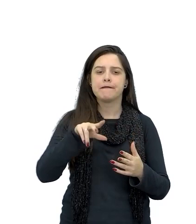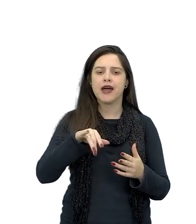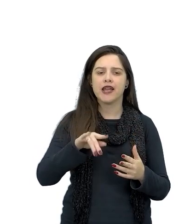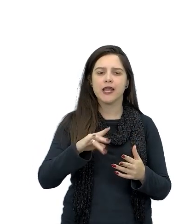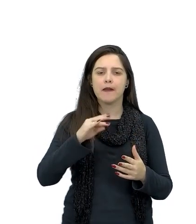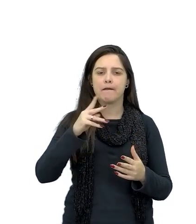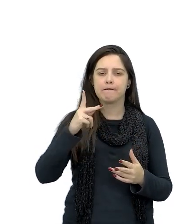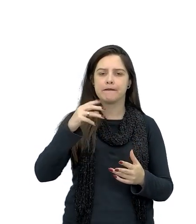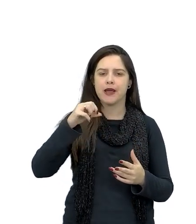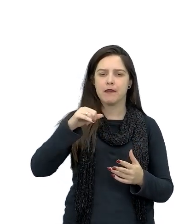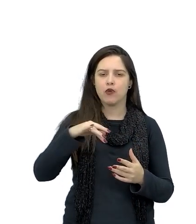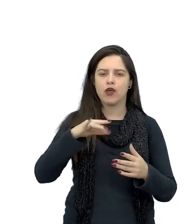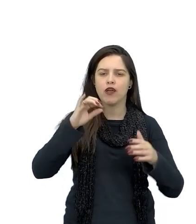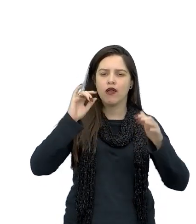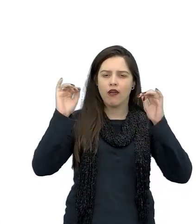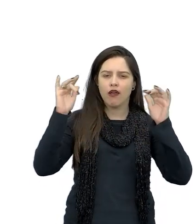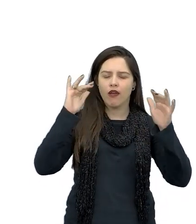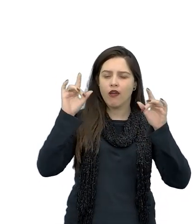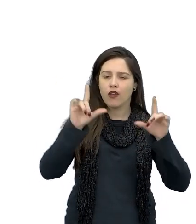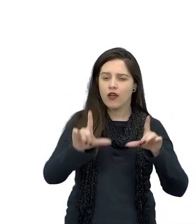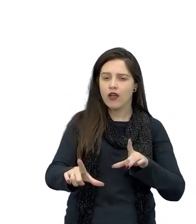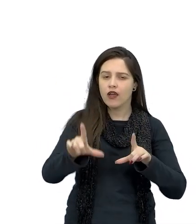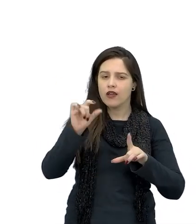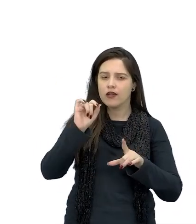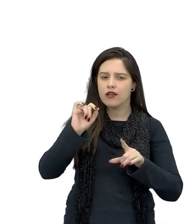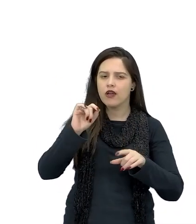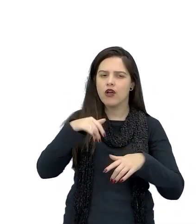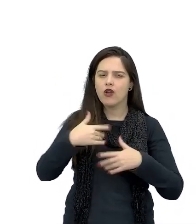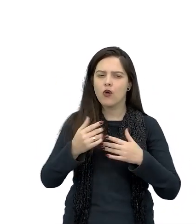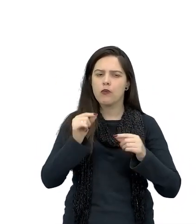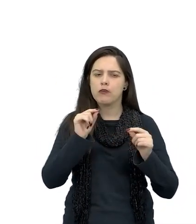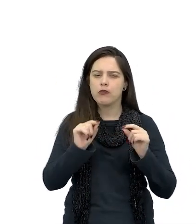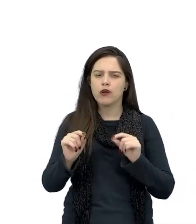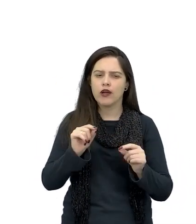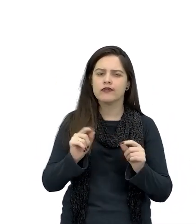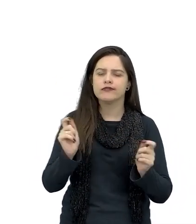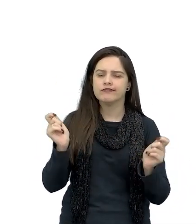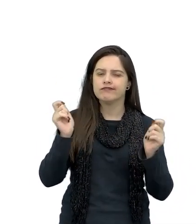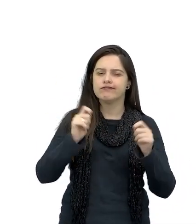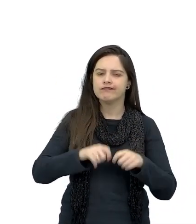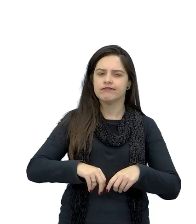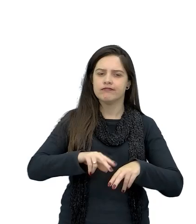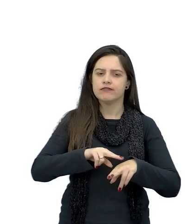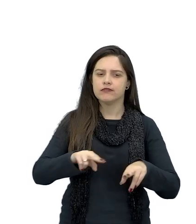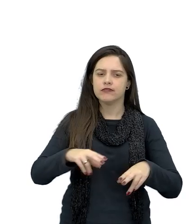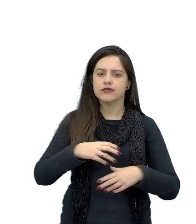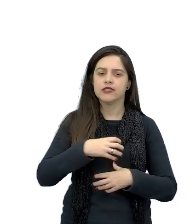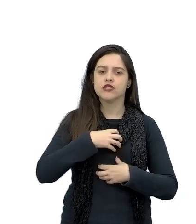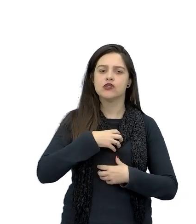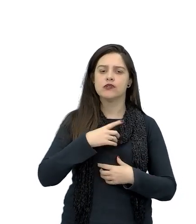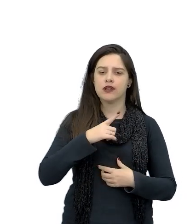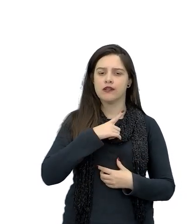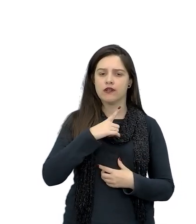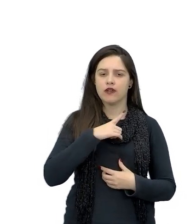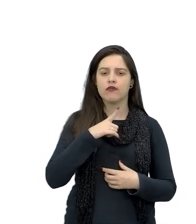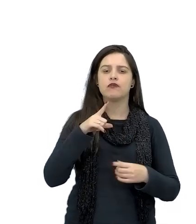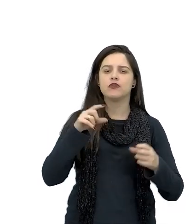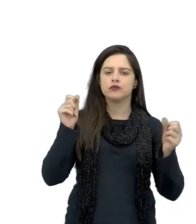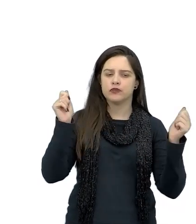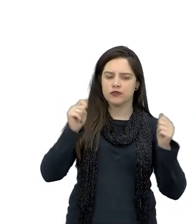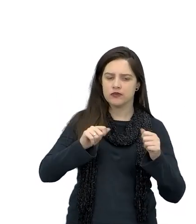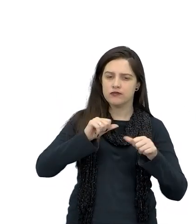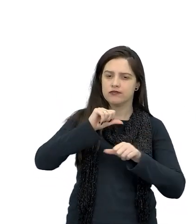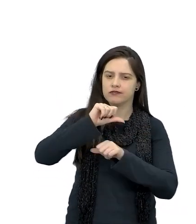você verifique se escolheu os sinais de pontuação adequados ao sentido que ele tem. Você poderá